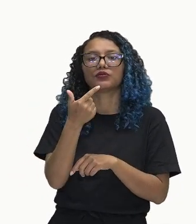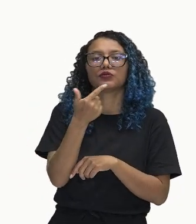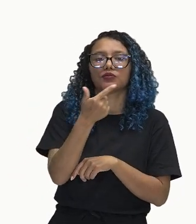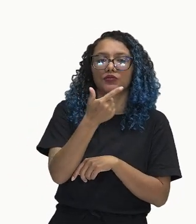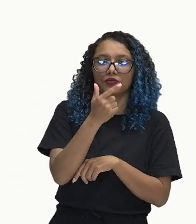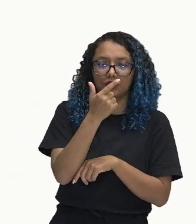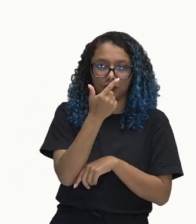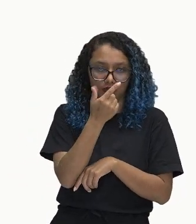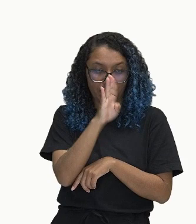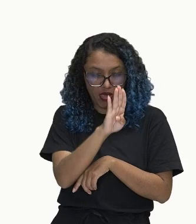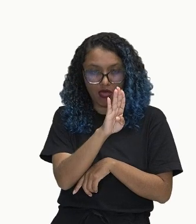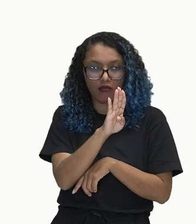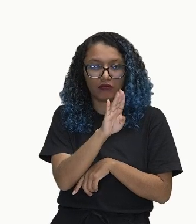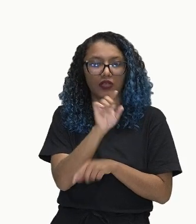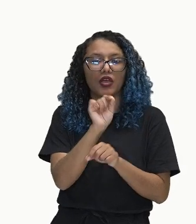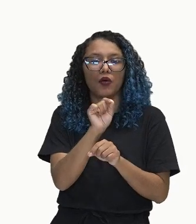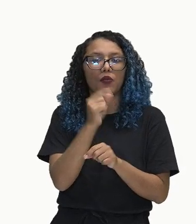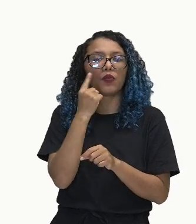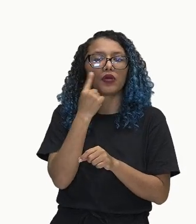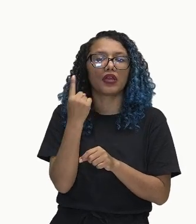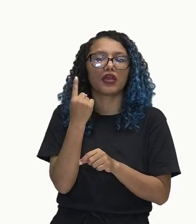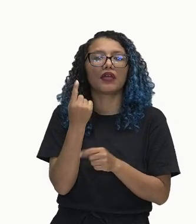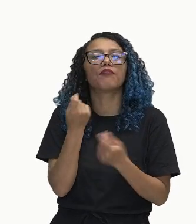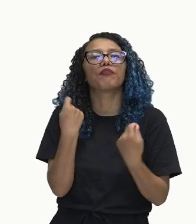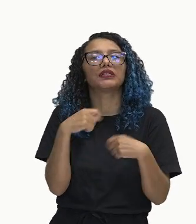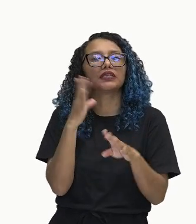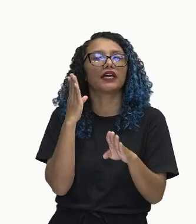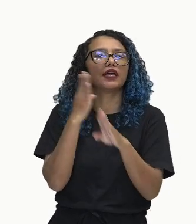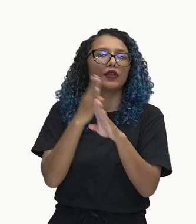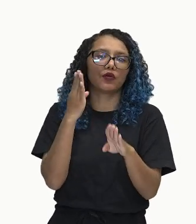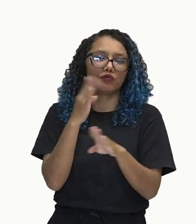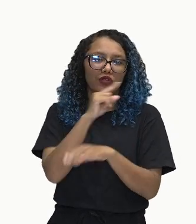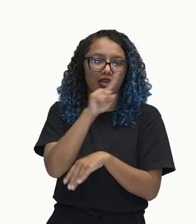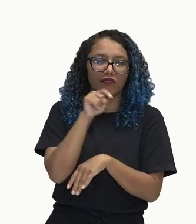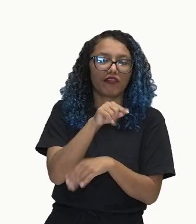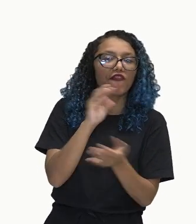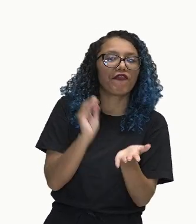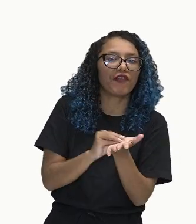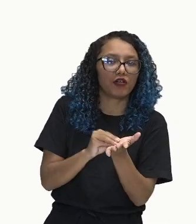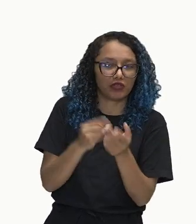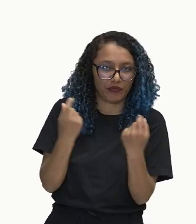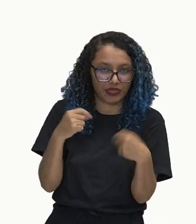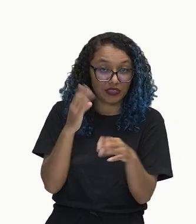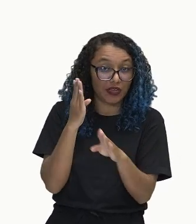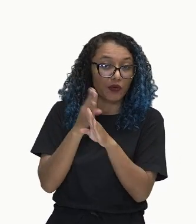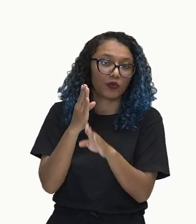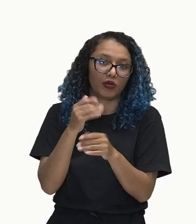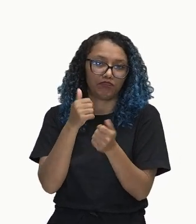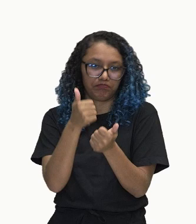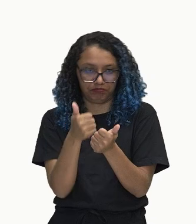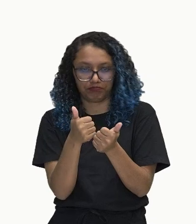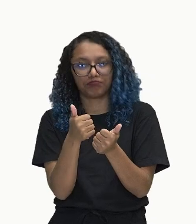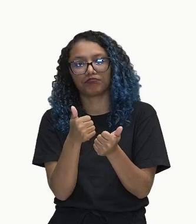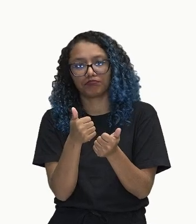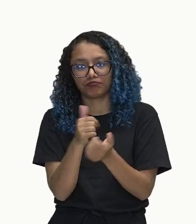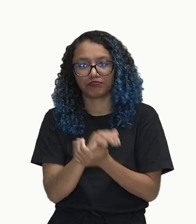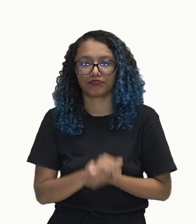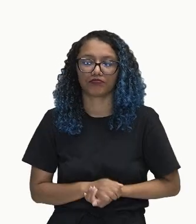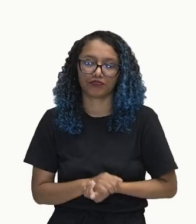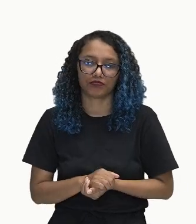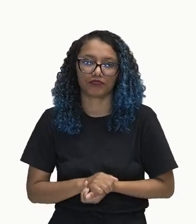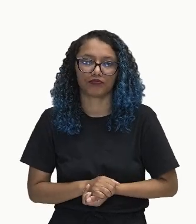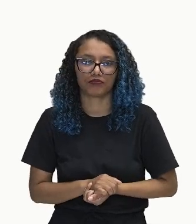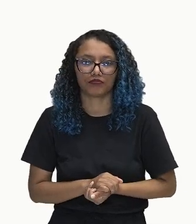E é justamente esse segundo termo que a gente não tem. É justamente esse segundo termo que a gente